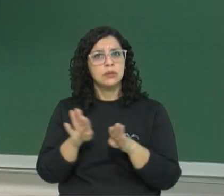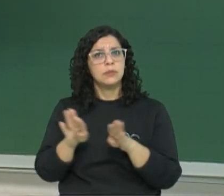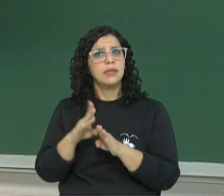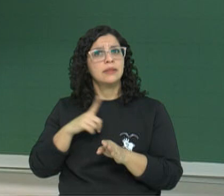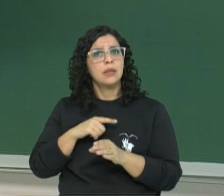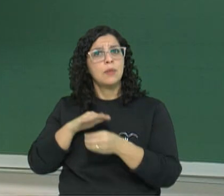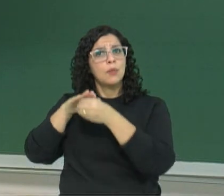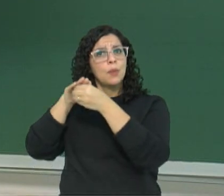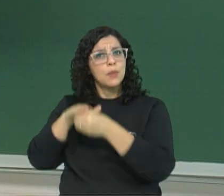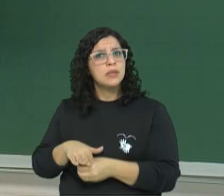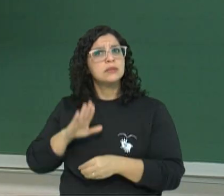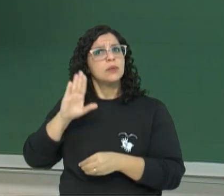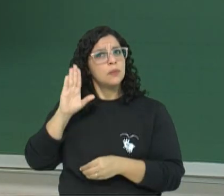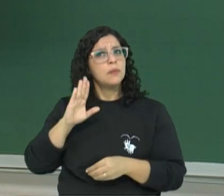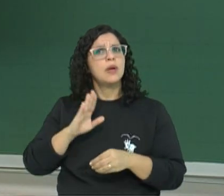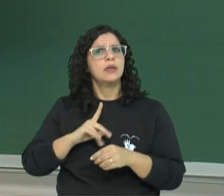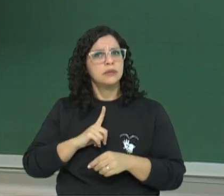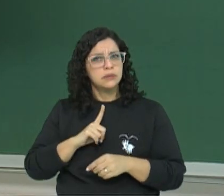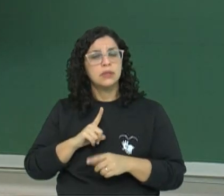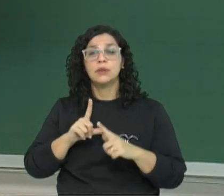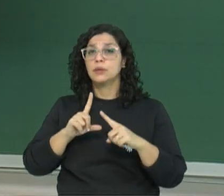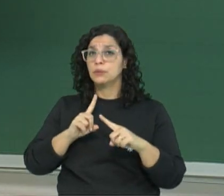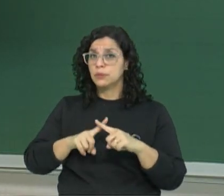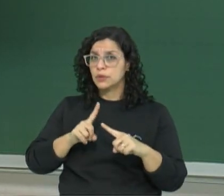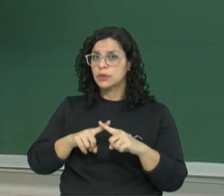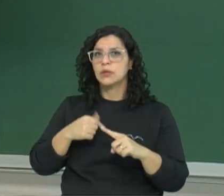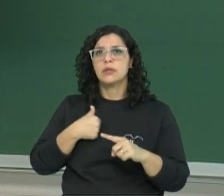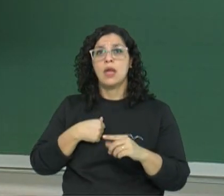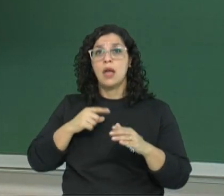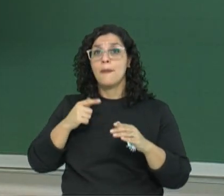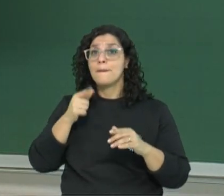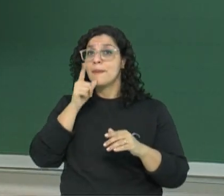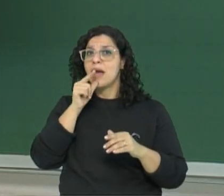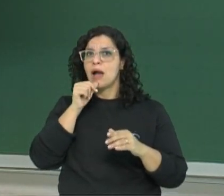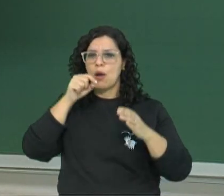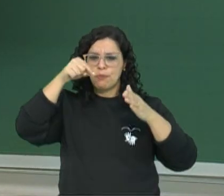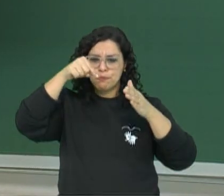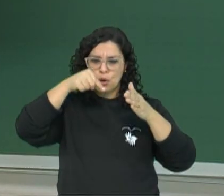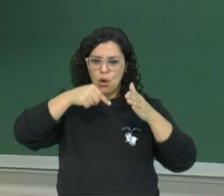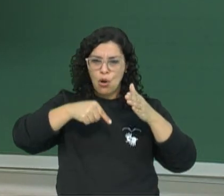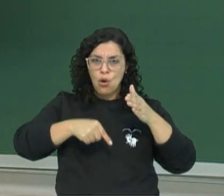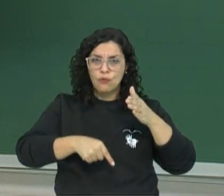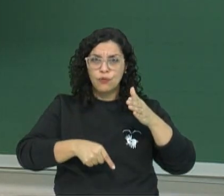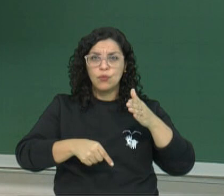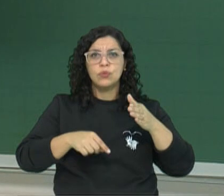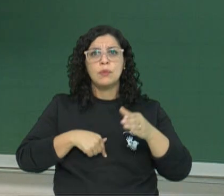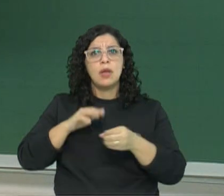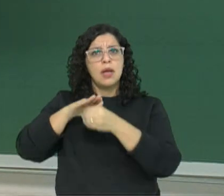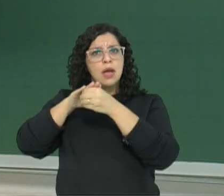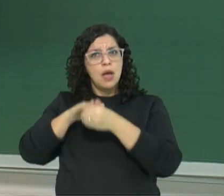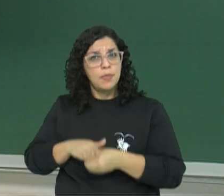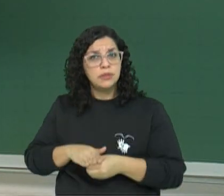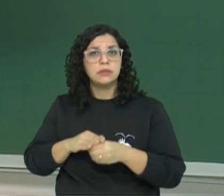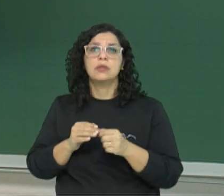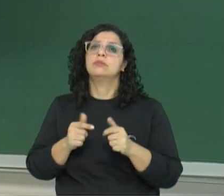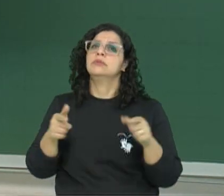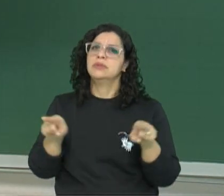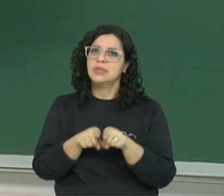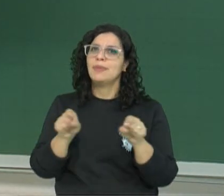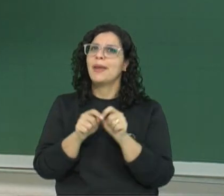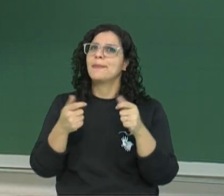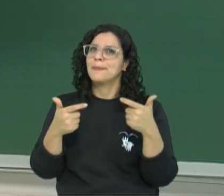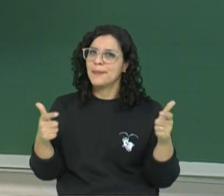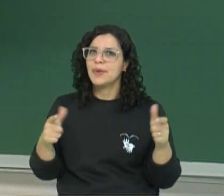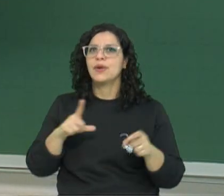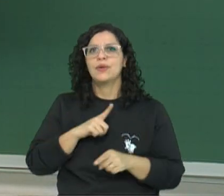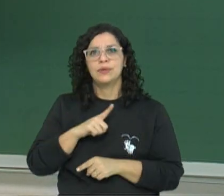de pressão. Por que isso, certo? Com o aumento da profundidade, a pressão acaba aumentando. Então, o que